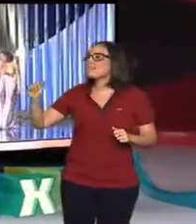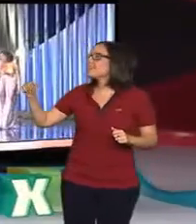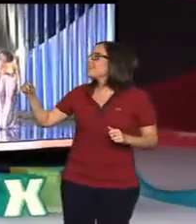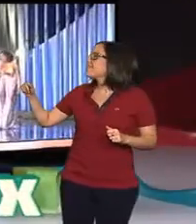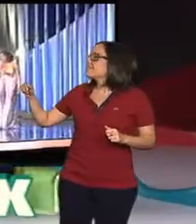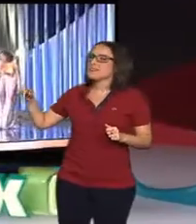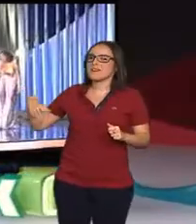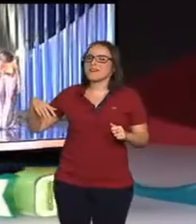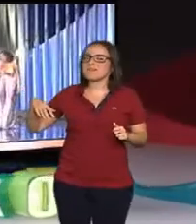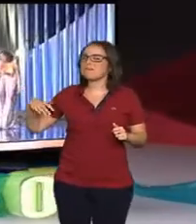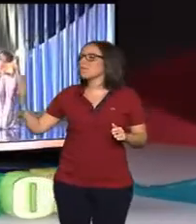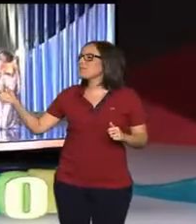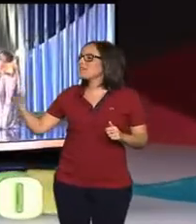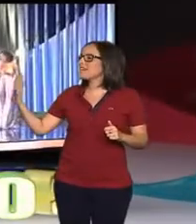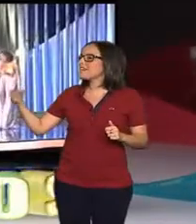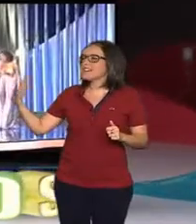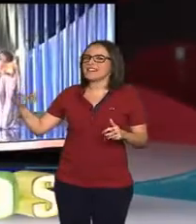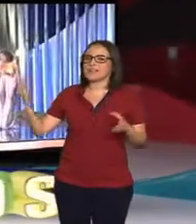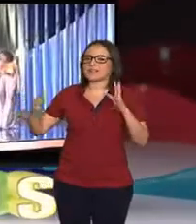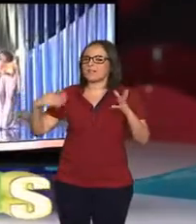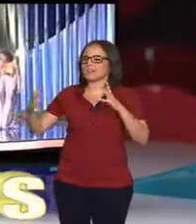o show continua música